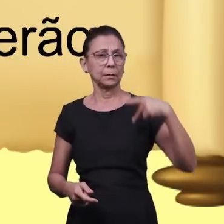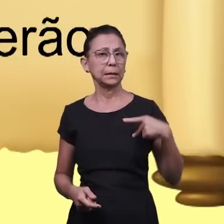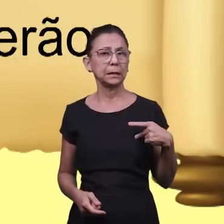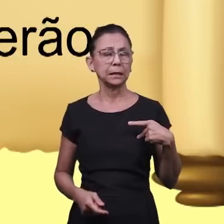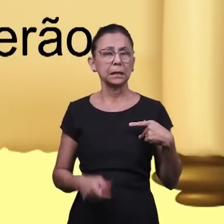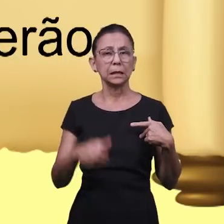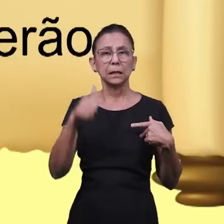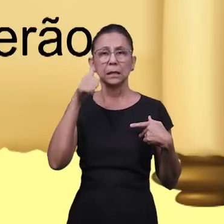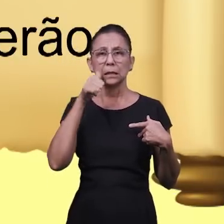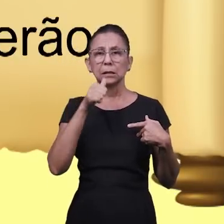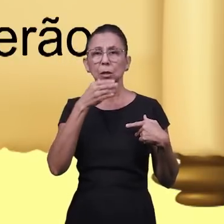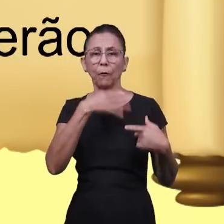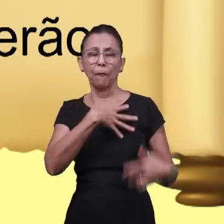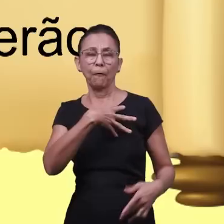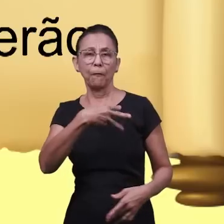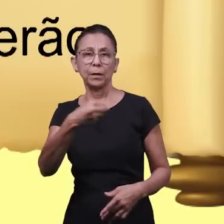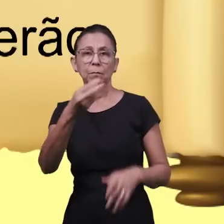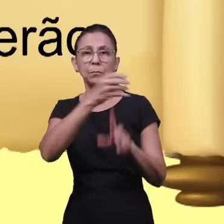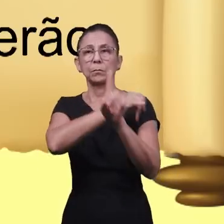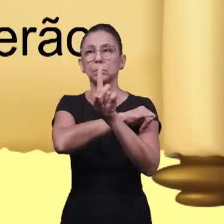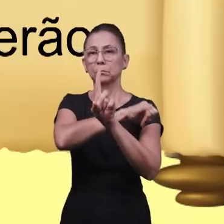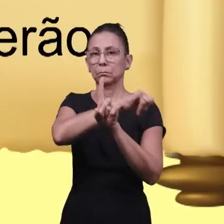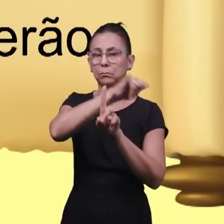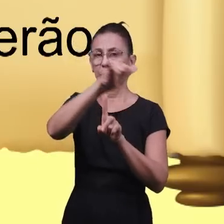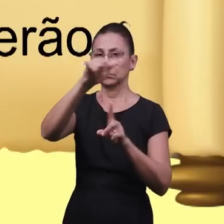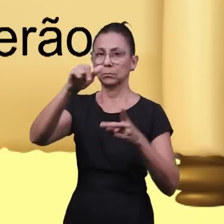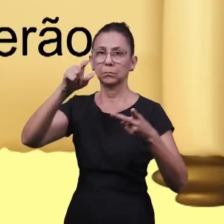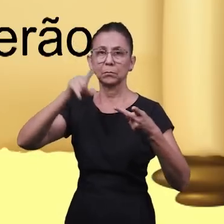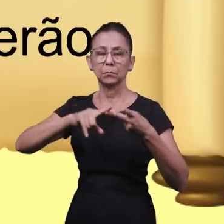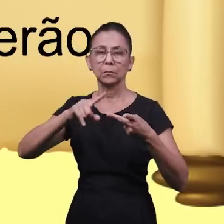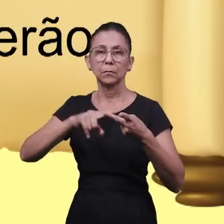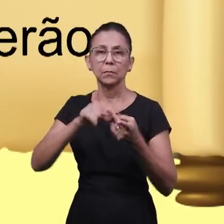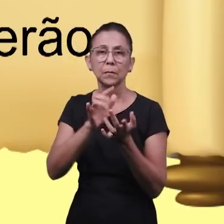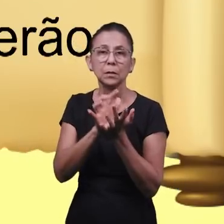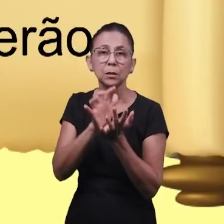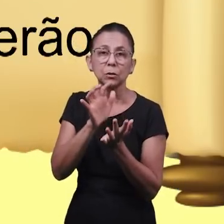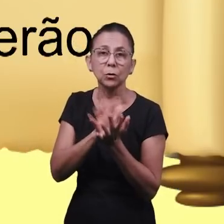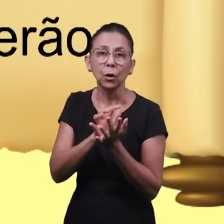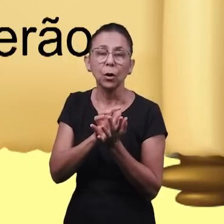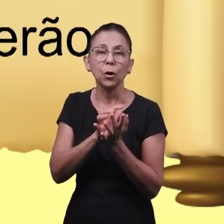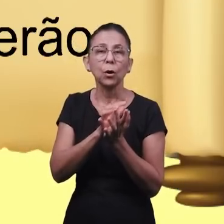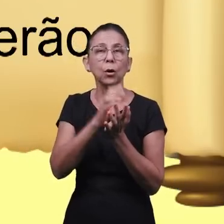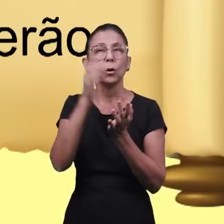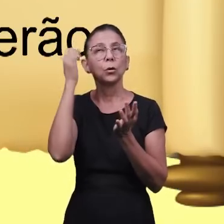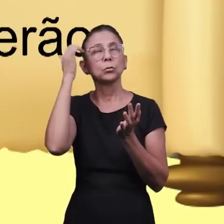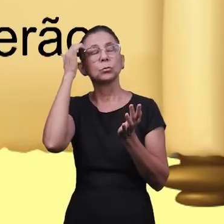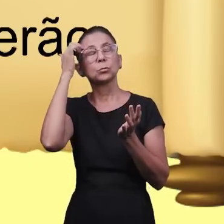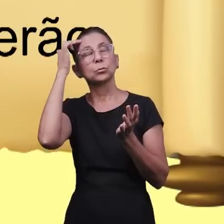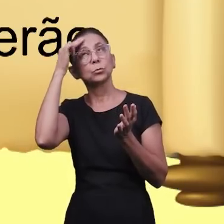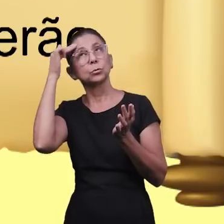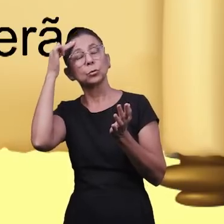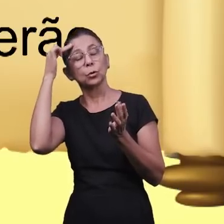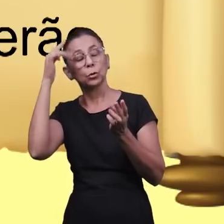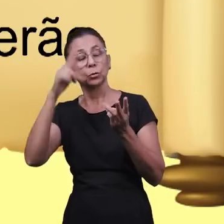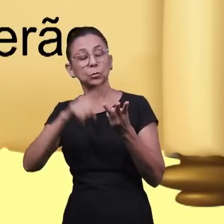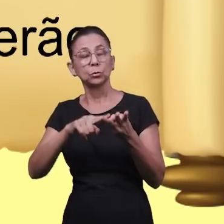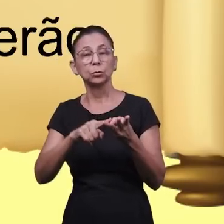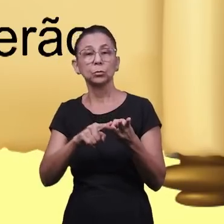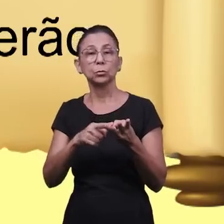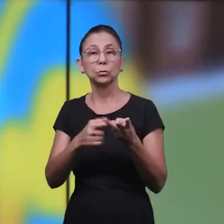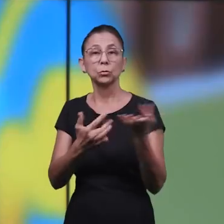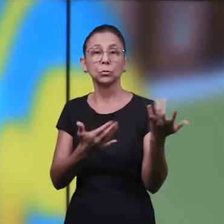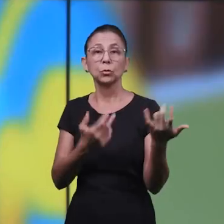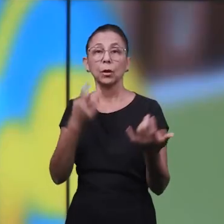e filhas profetizariam. Os velhos teriam sonhos, os jovens teriam